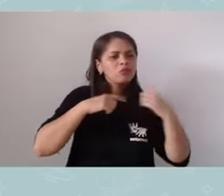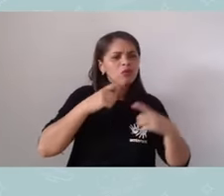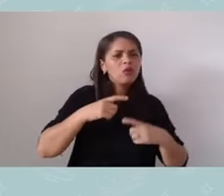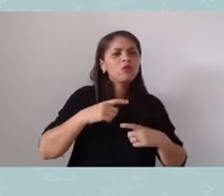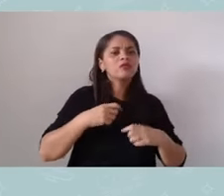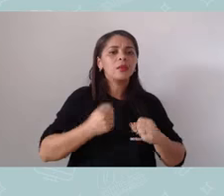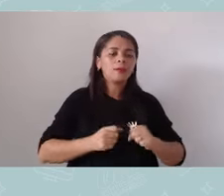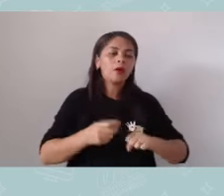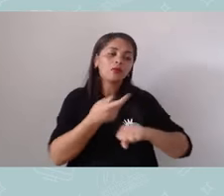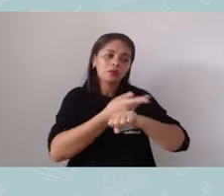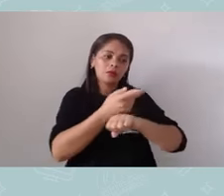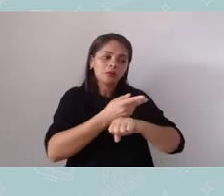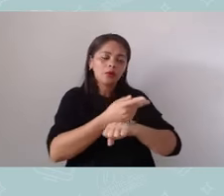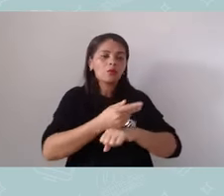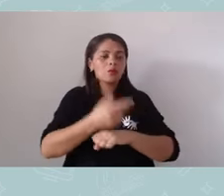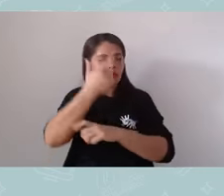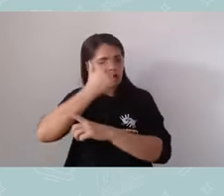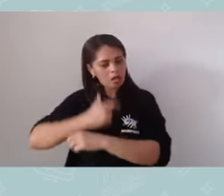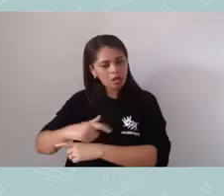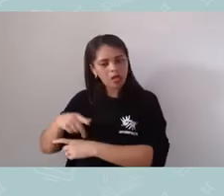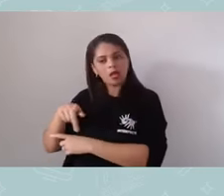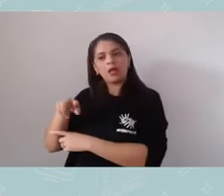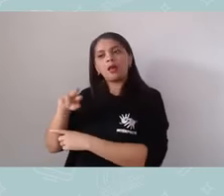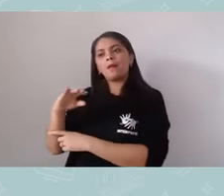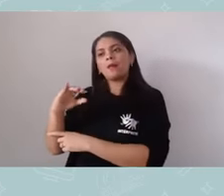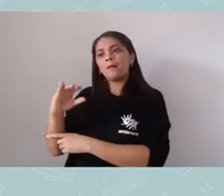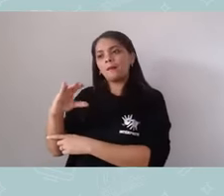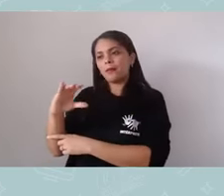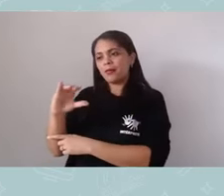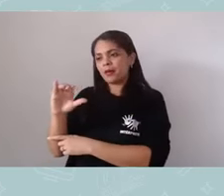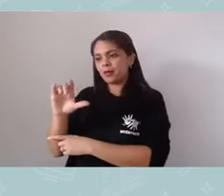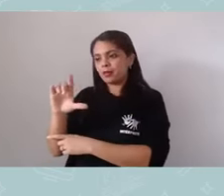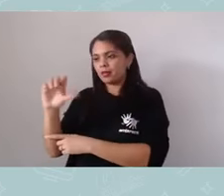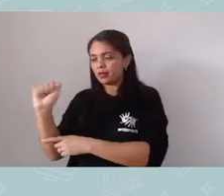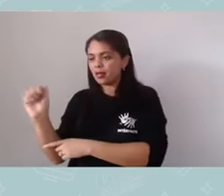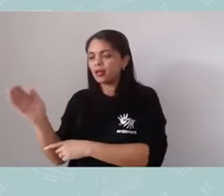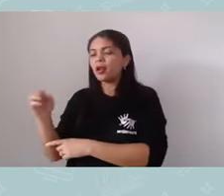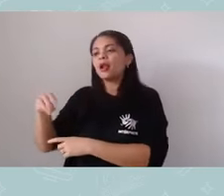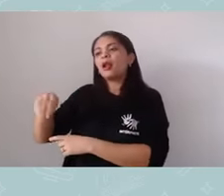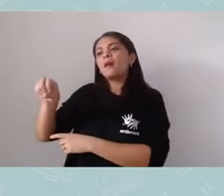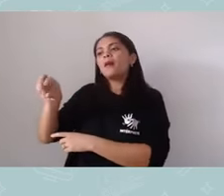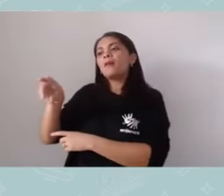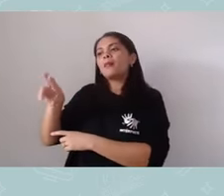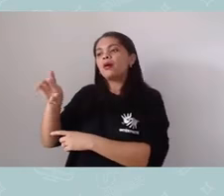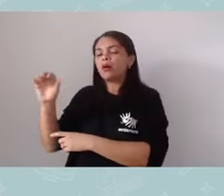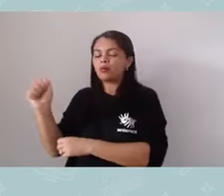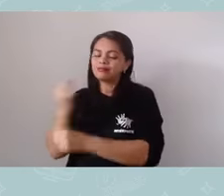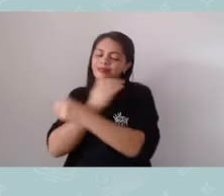Priscila Moura, professora Priscila Moura, nas redes sociais, e estou à disposição de vocês, tá bom? Um